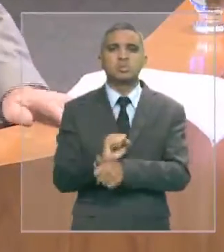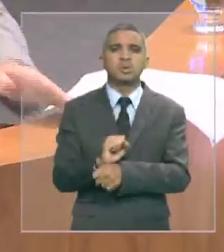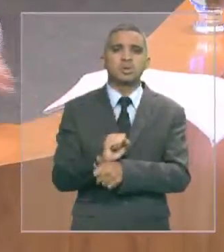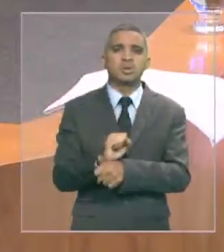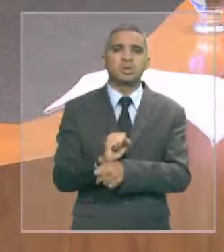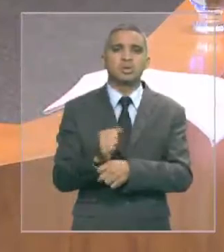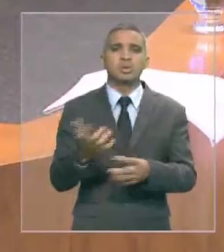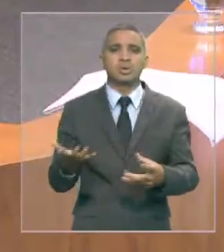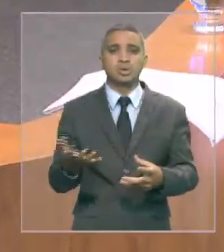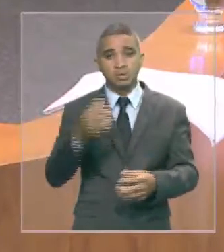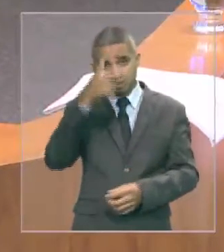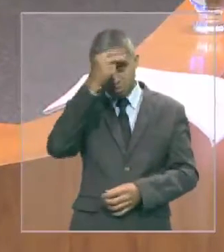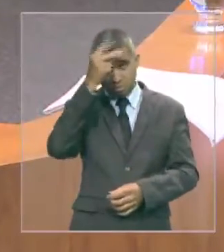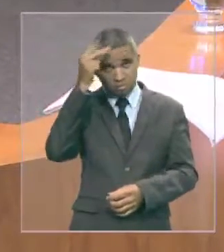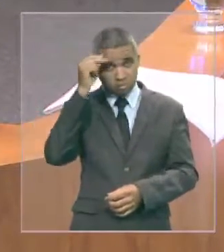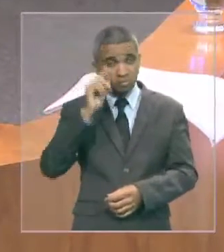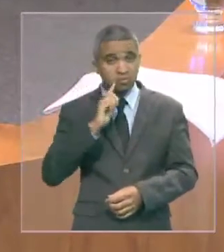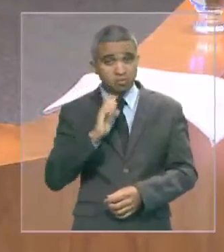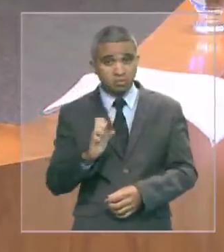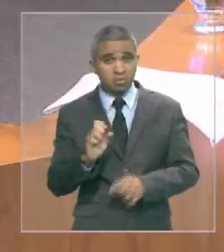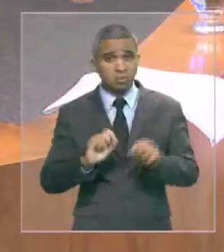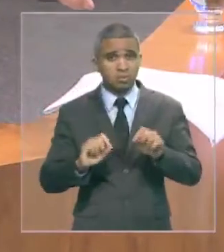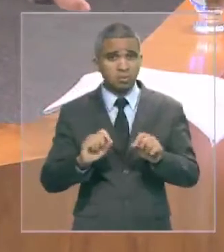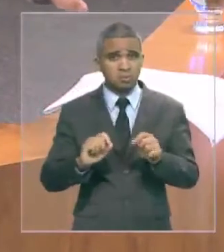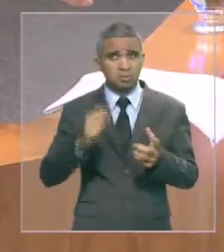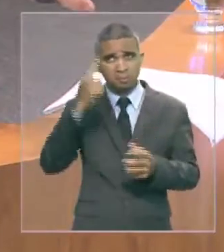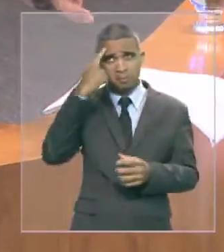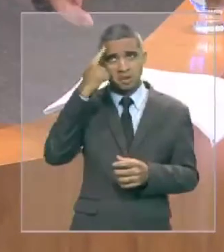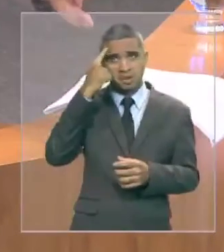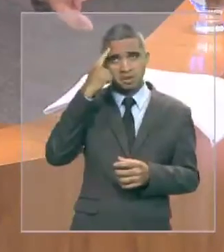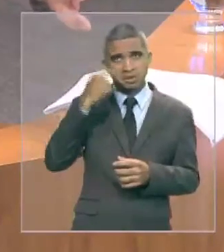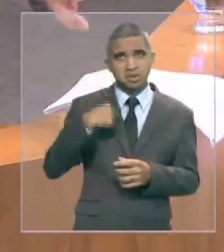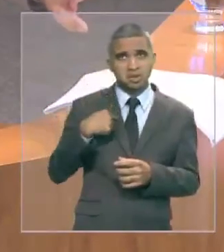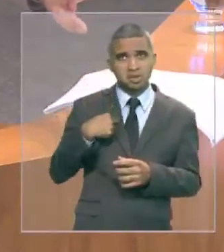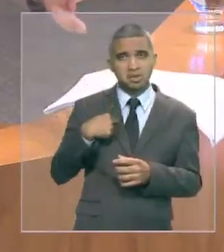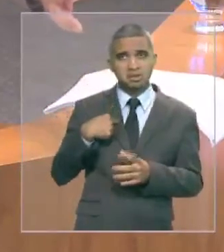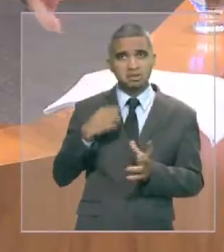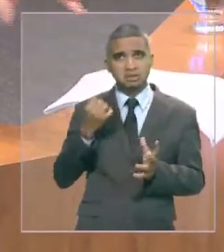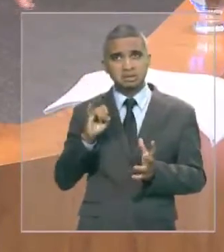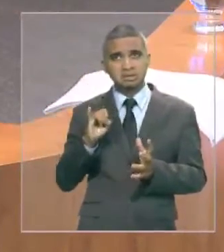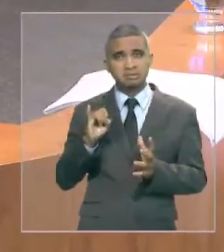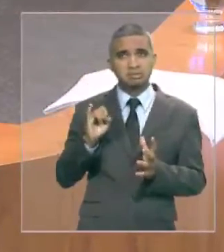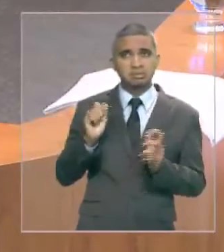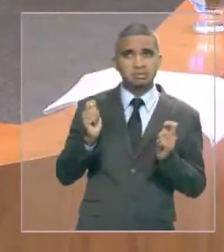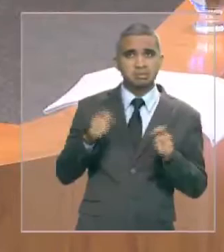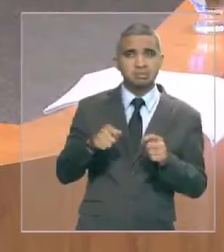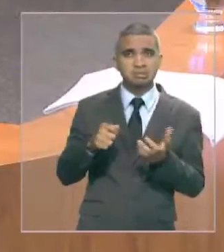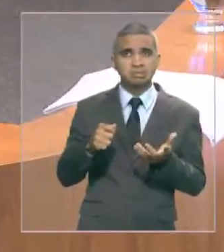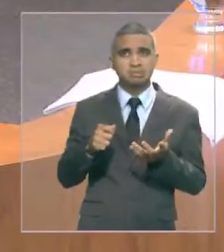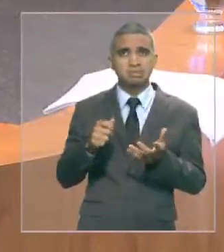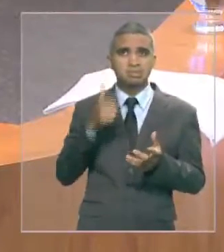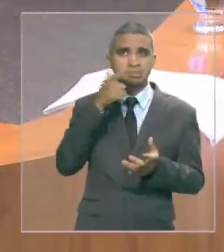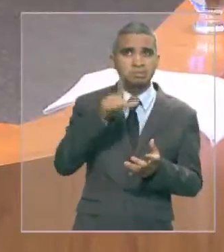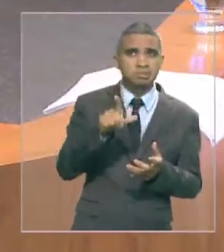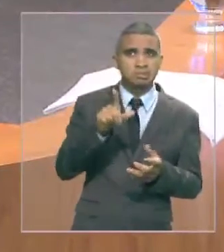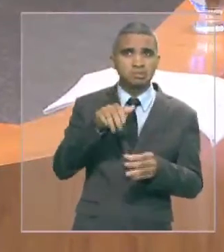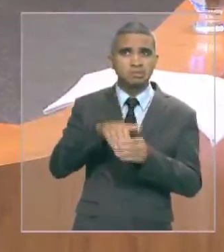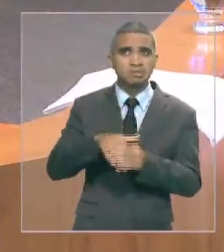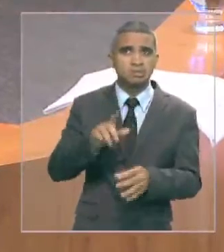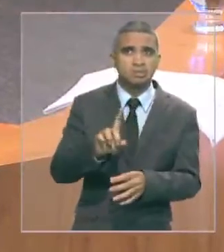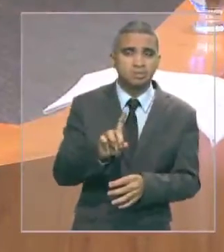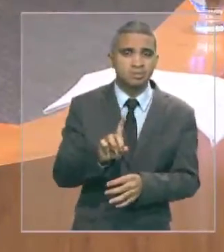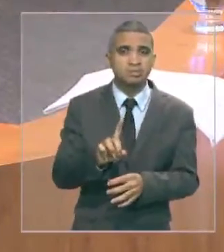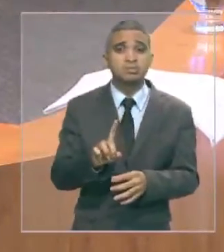Então o prefeito Edivaldo Holanda Júnior não olhou para a sua eleição de logo mais. Ele preferiu com responsabilidade